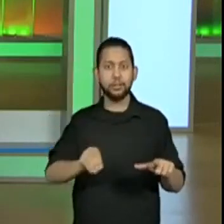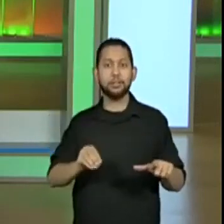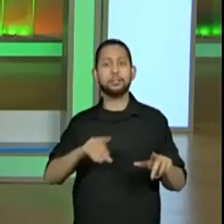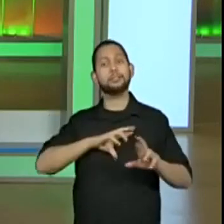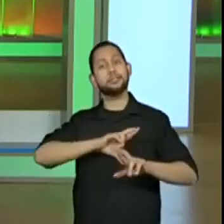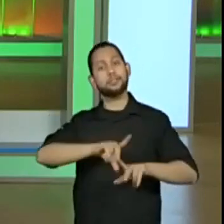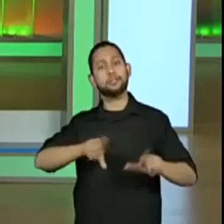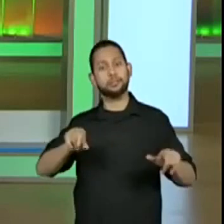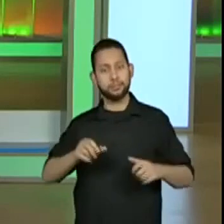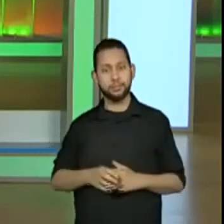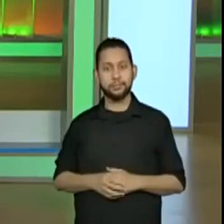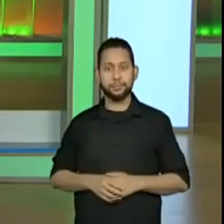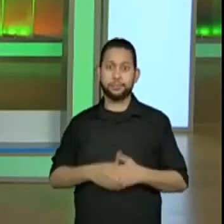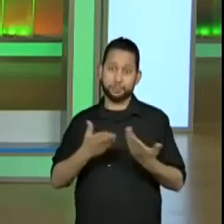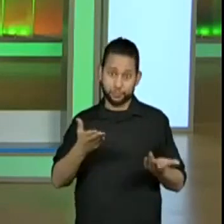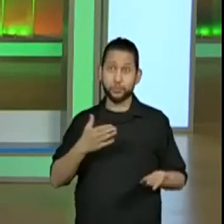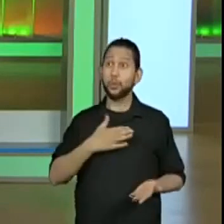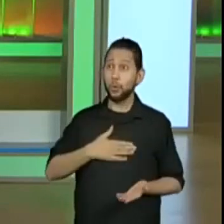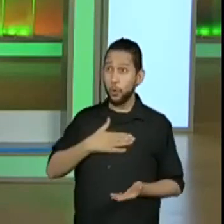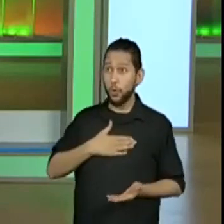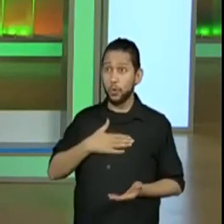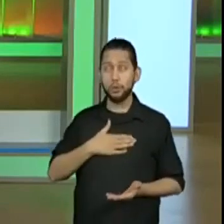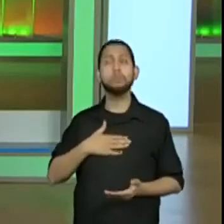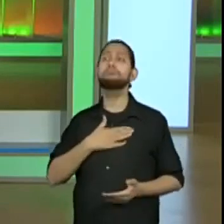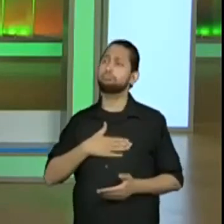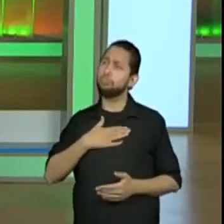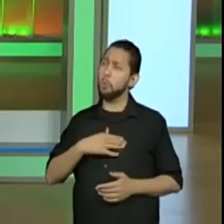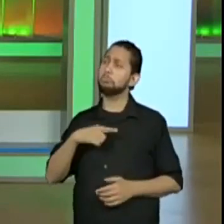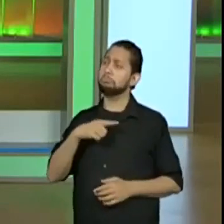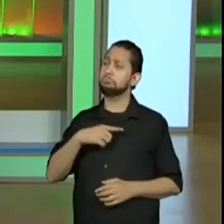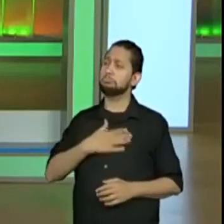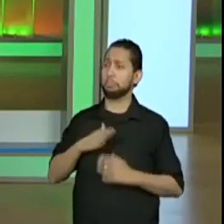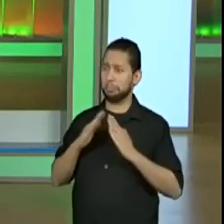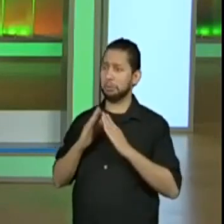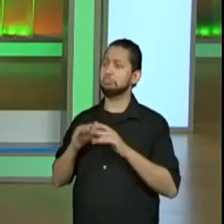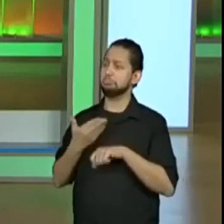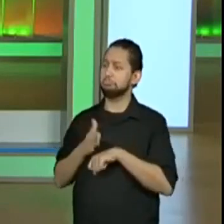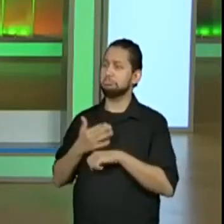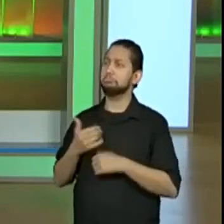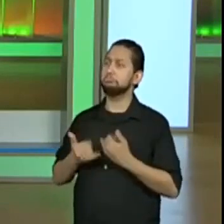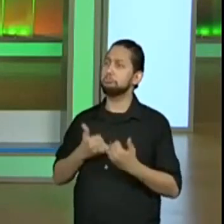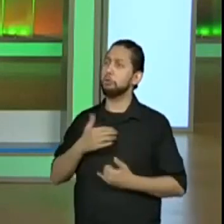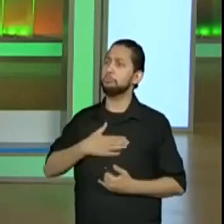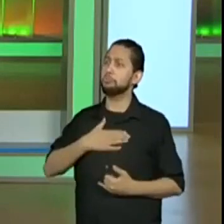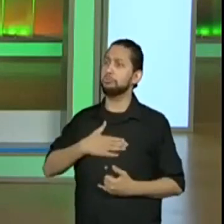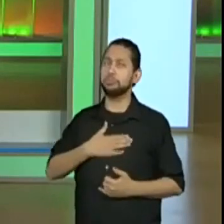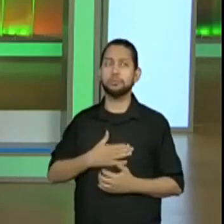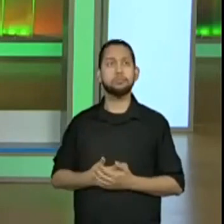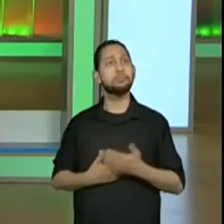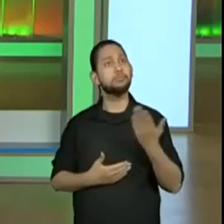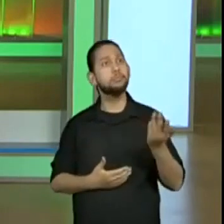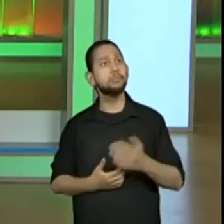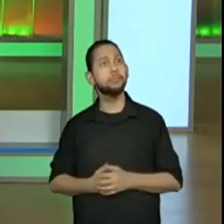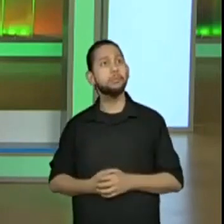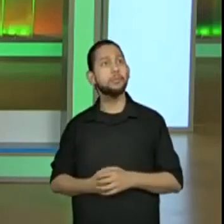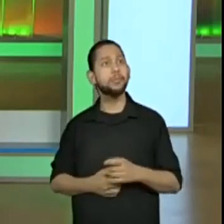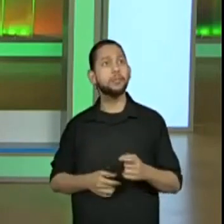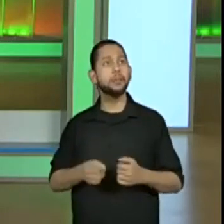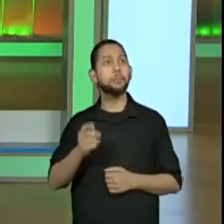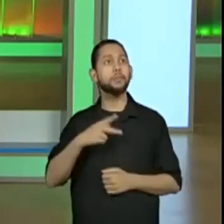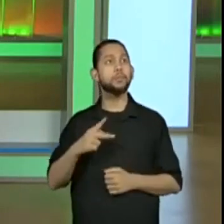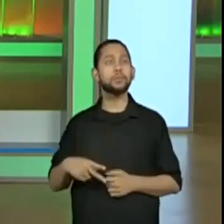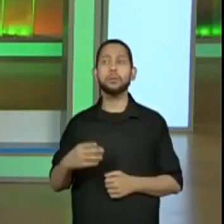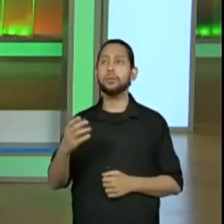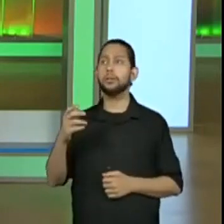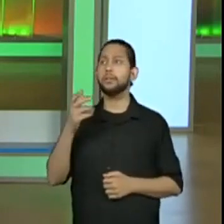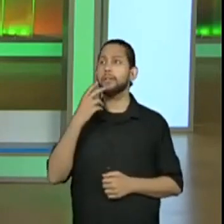mesmo. Xadrez. E esse, você costuma jogar? Eu costumo jogar. Você gosta? Eu gosto de jogar. E aí, gente? Olha, a professora Kate falou